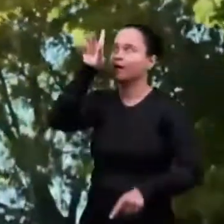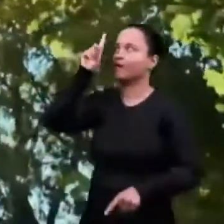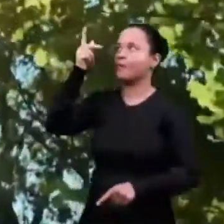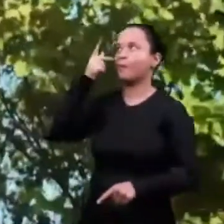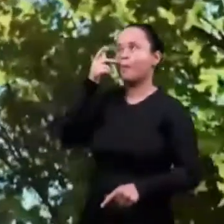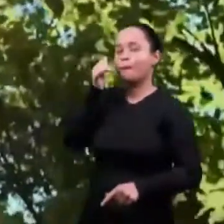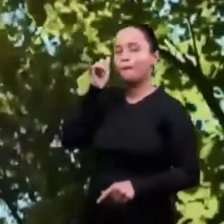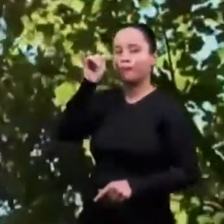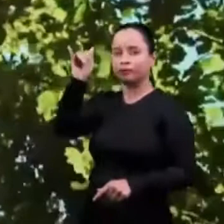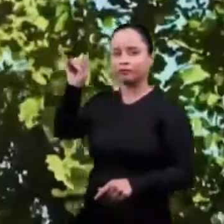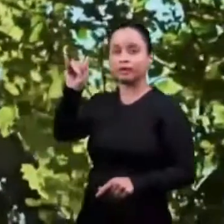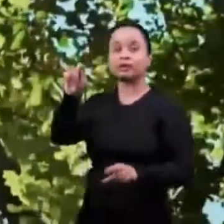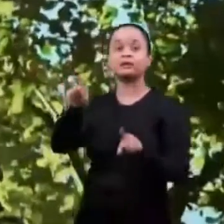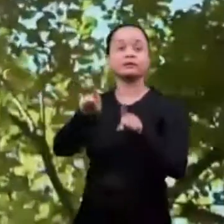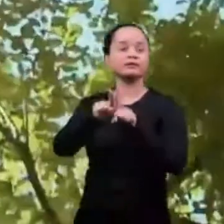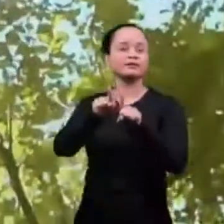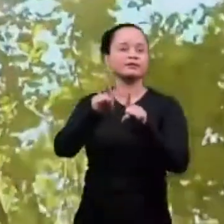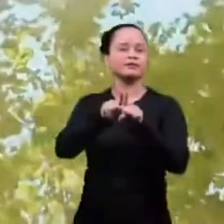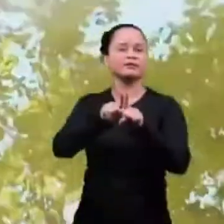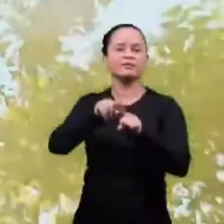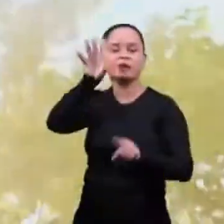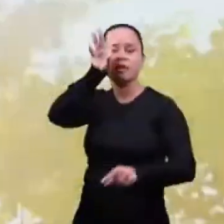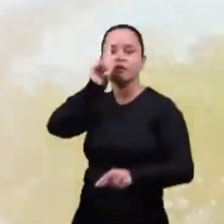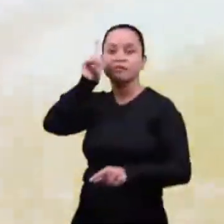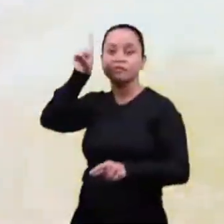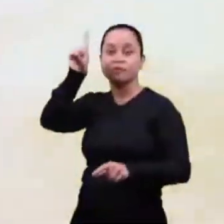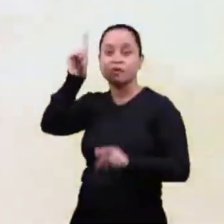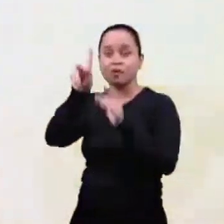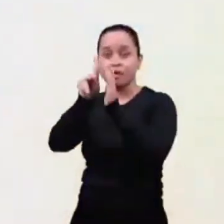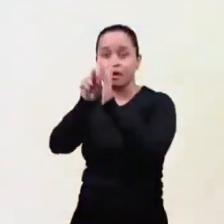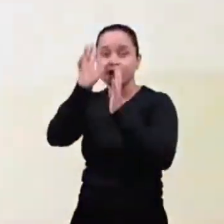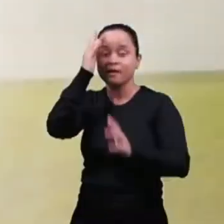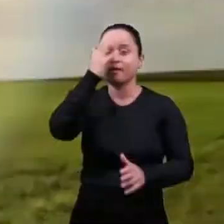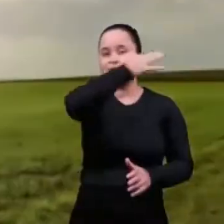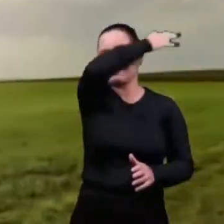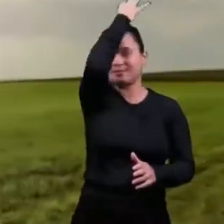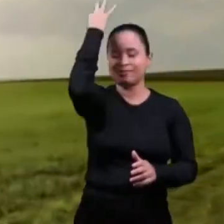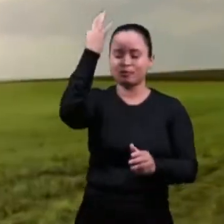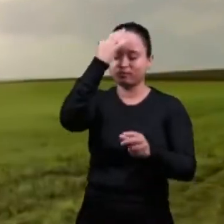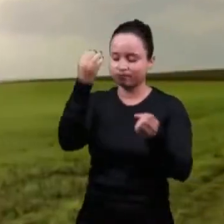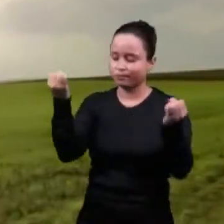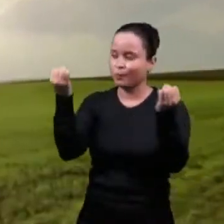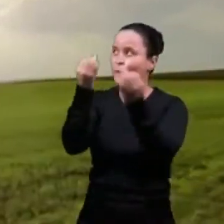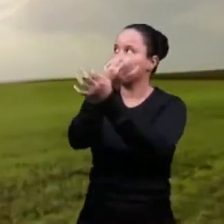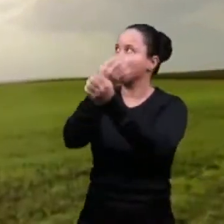a Deus Espírito, glória